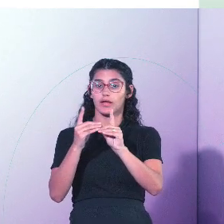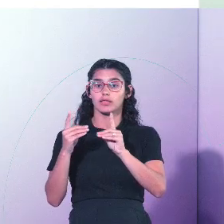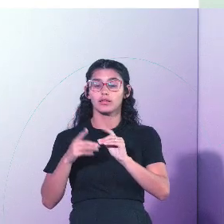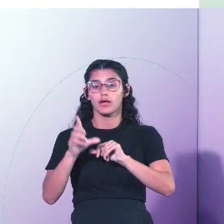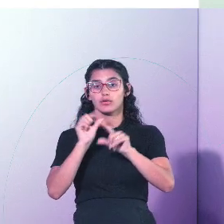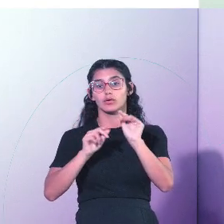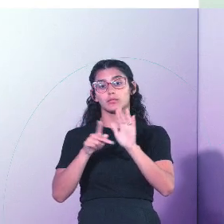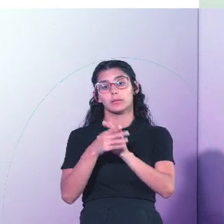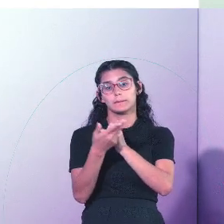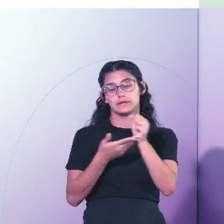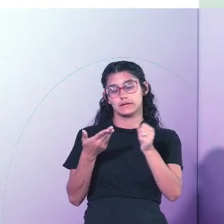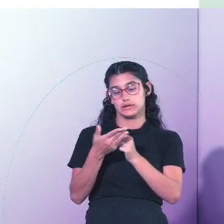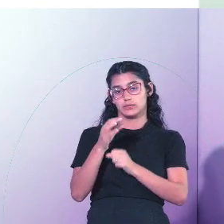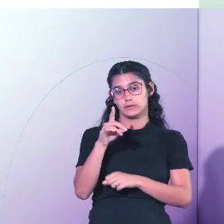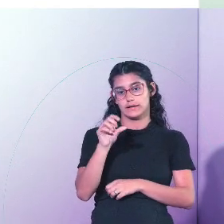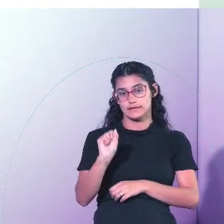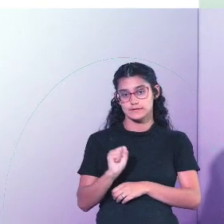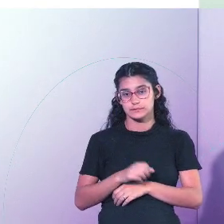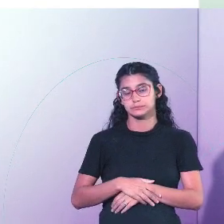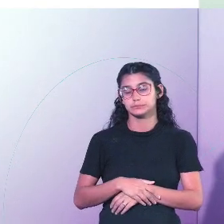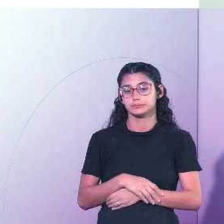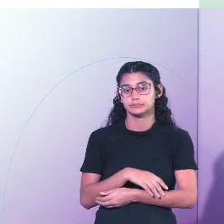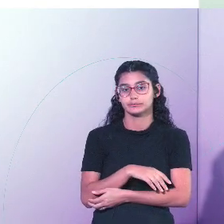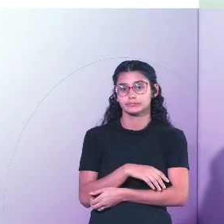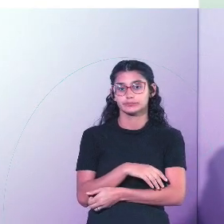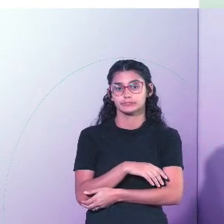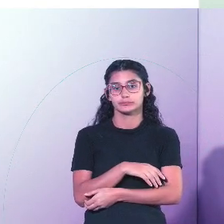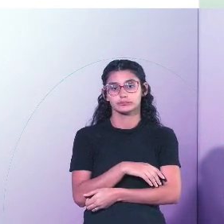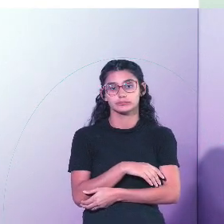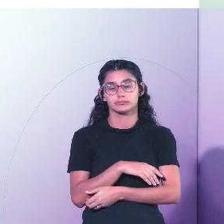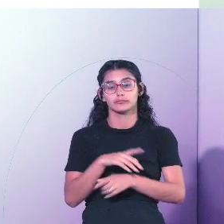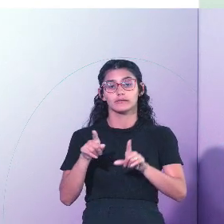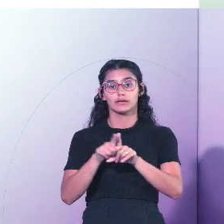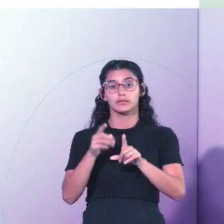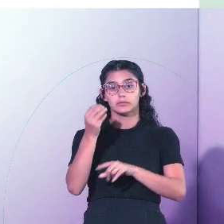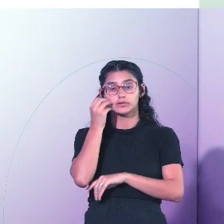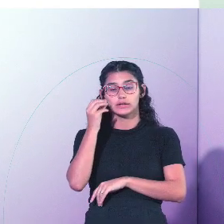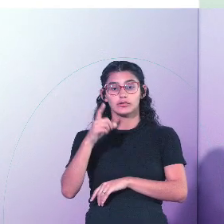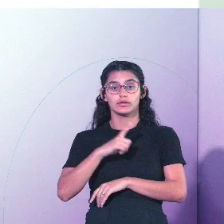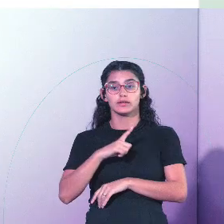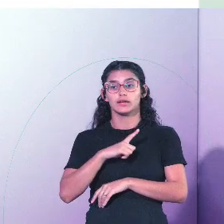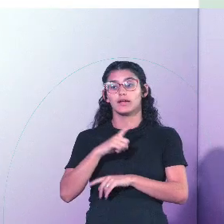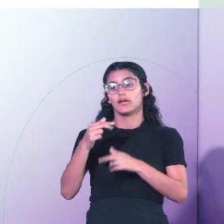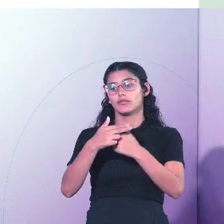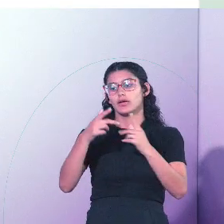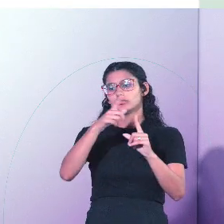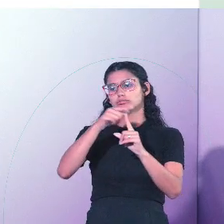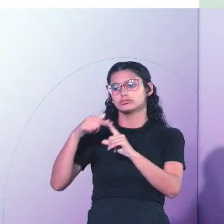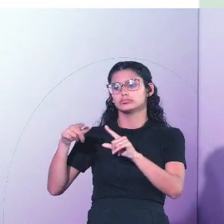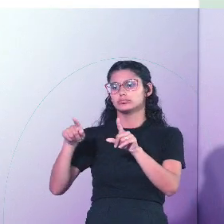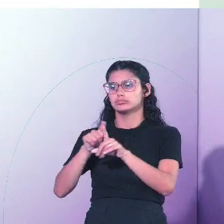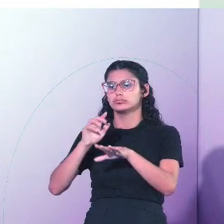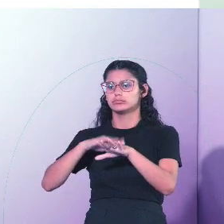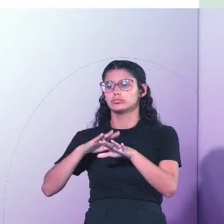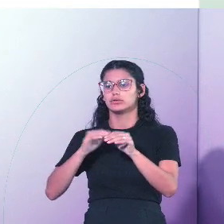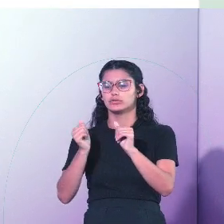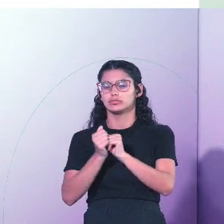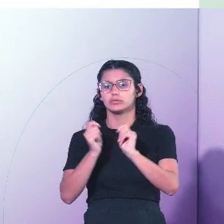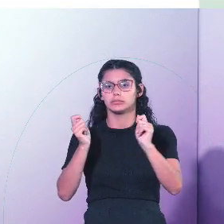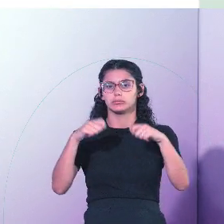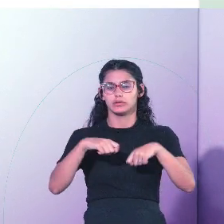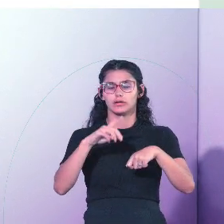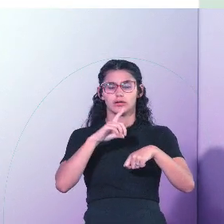decisão baseada em ATS. E os critérios, né? Critérios pré-definidos, como o ICER, né? A razão incremental de custo e